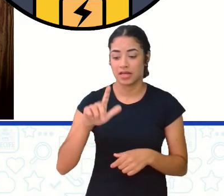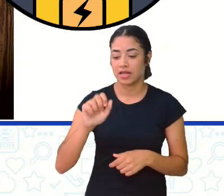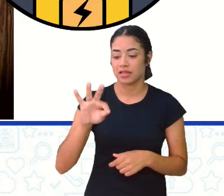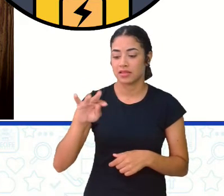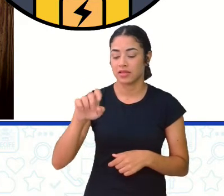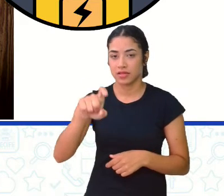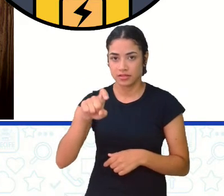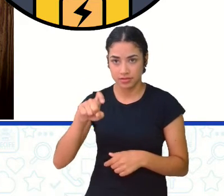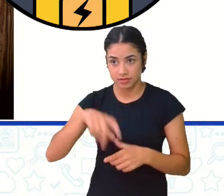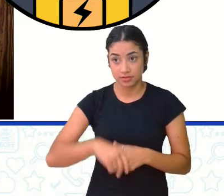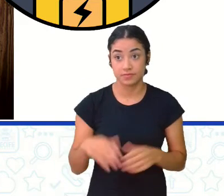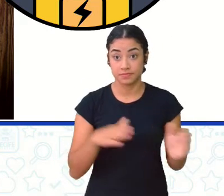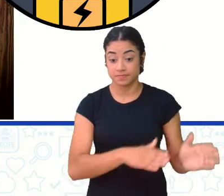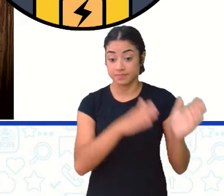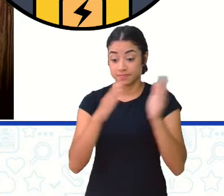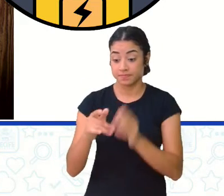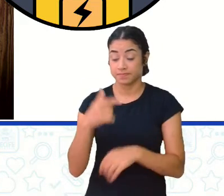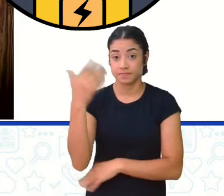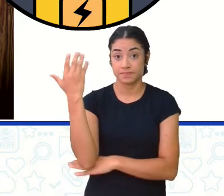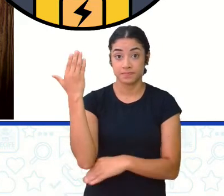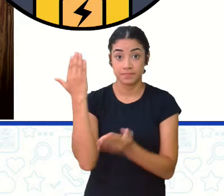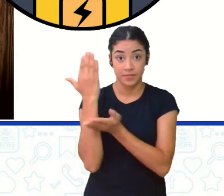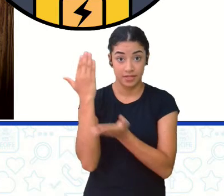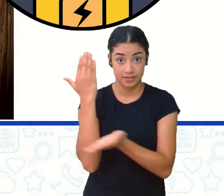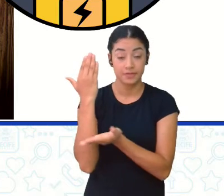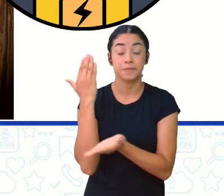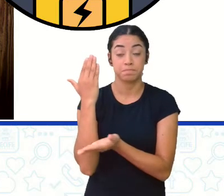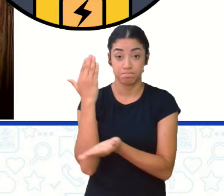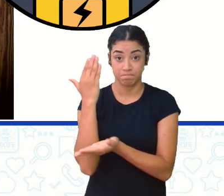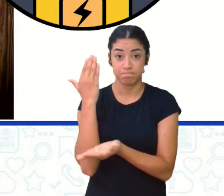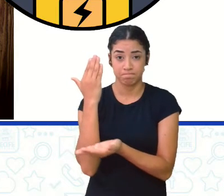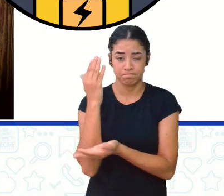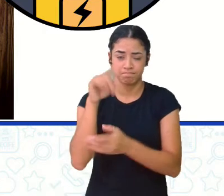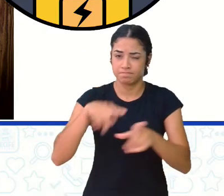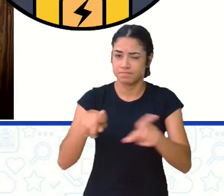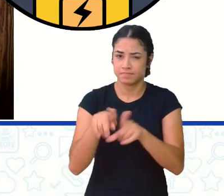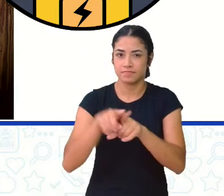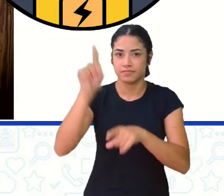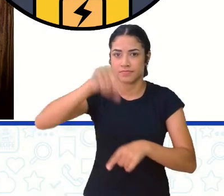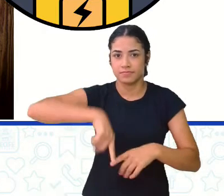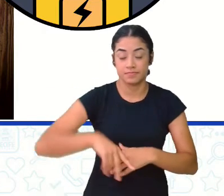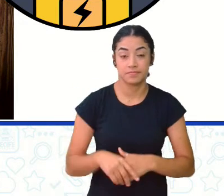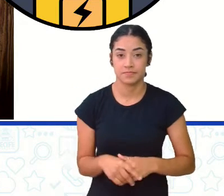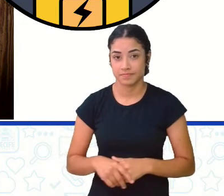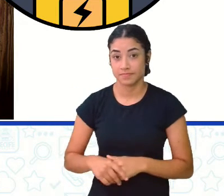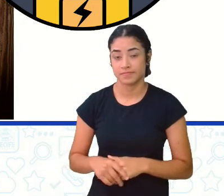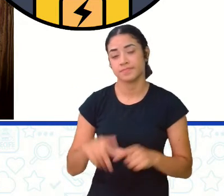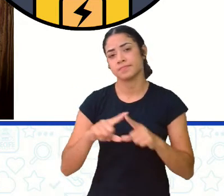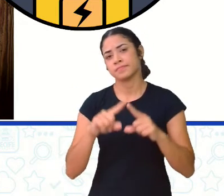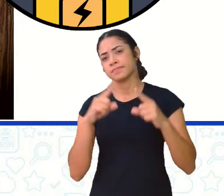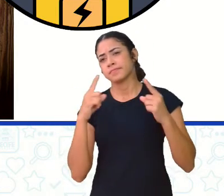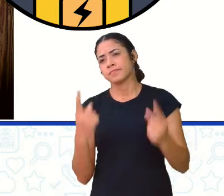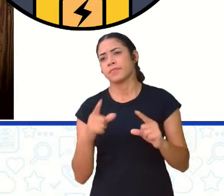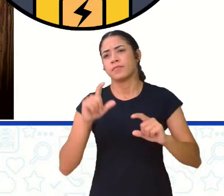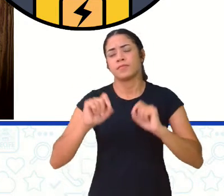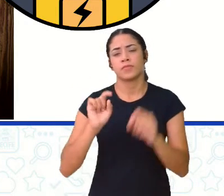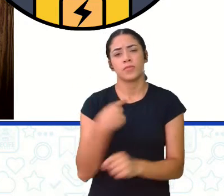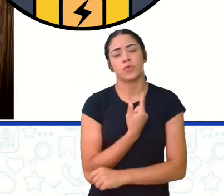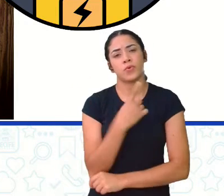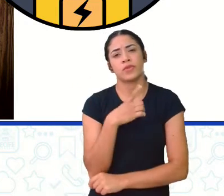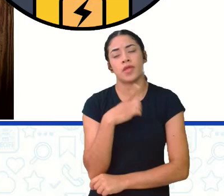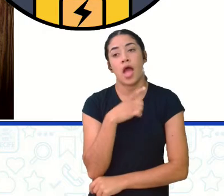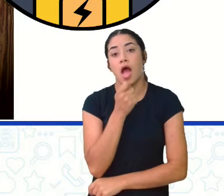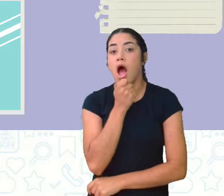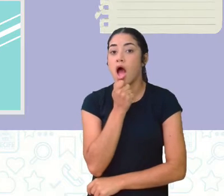borracha, a madeira, né? Então, aí seria a questão de isolante elétrico. Mas, o que é que nós temos